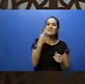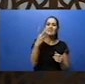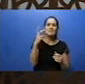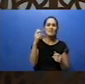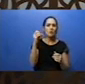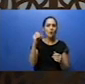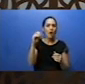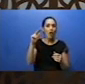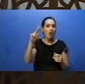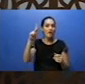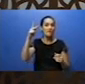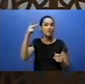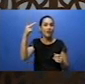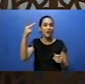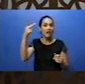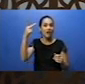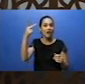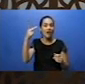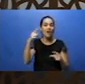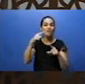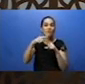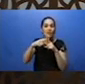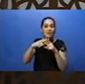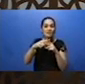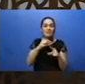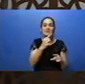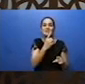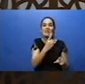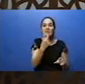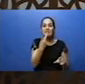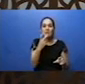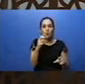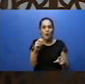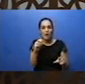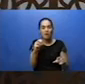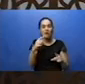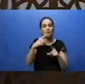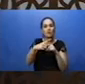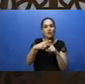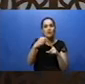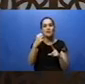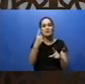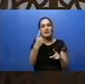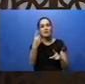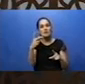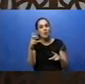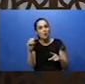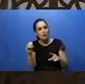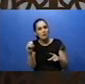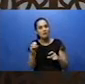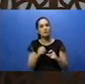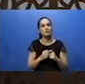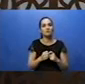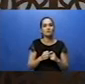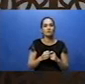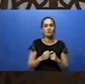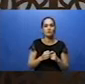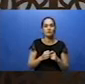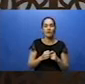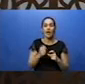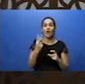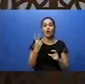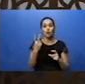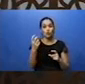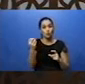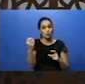é 150 vezes 150. Vai dar 22.500. 200 ao quadrado